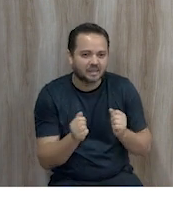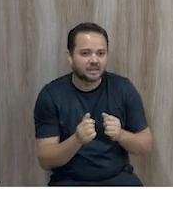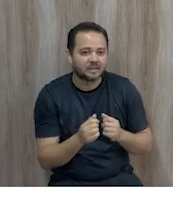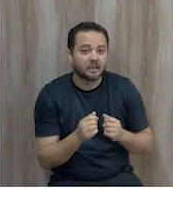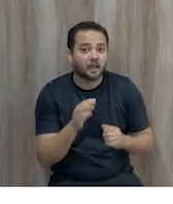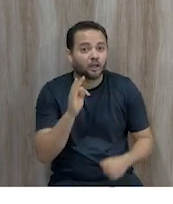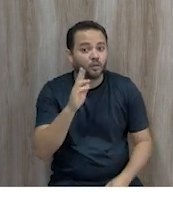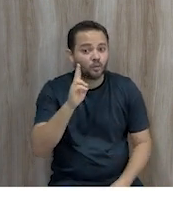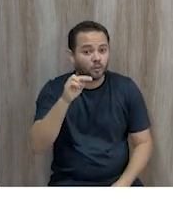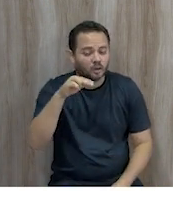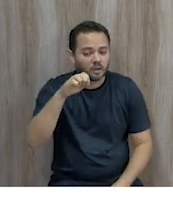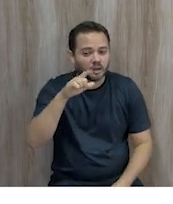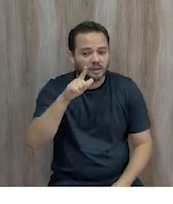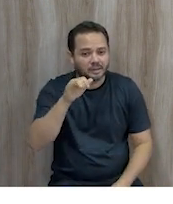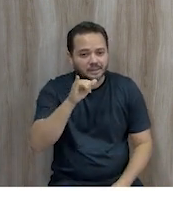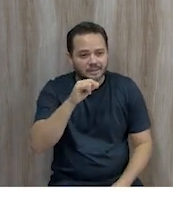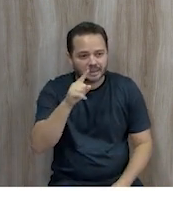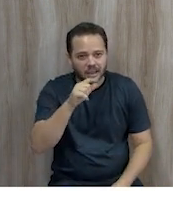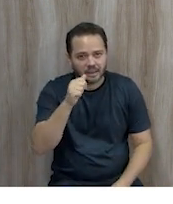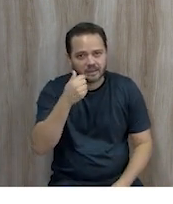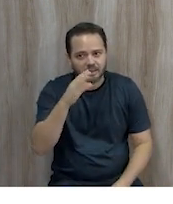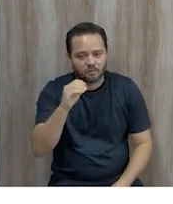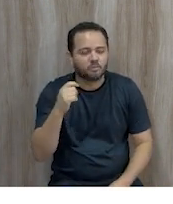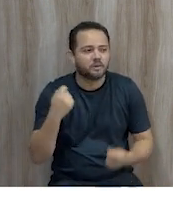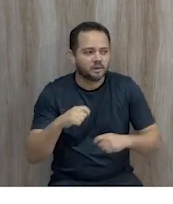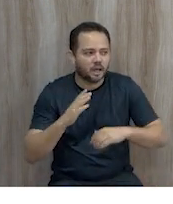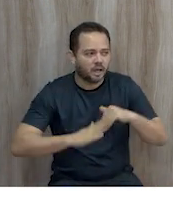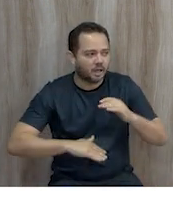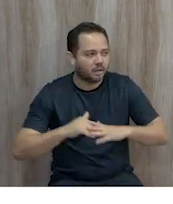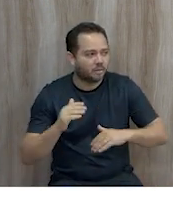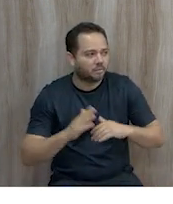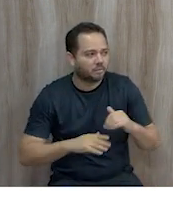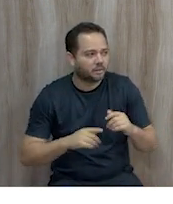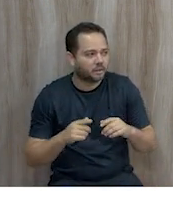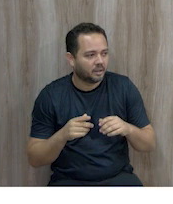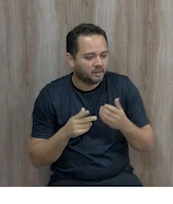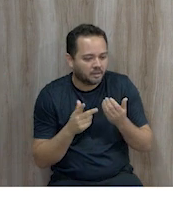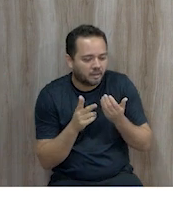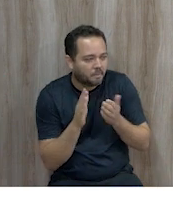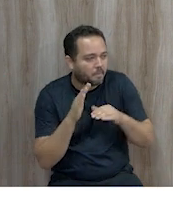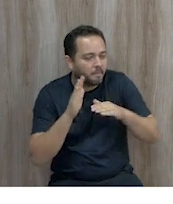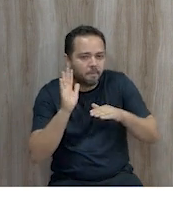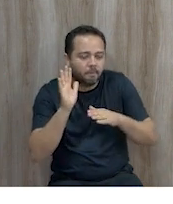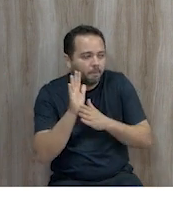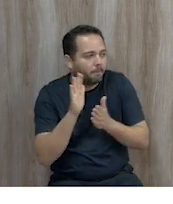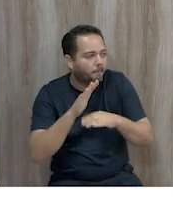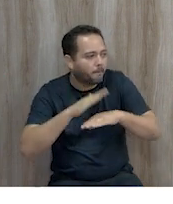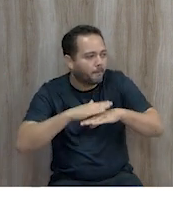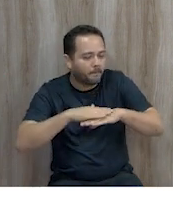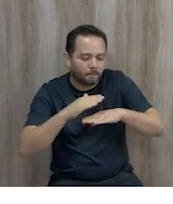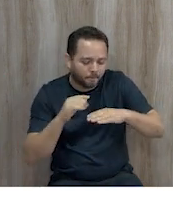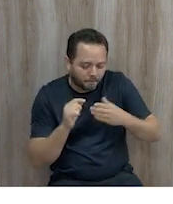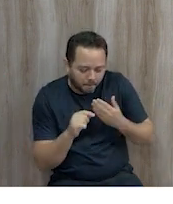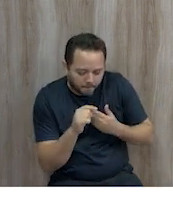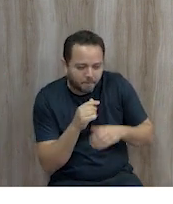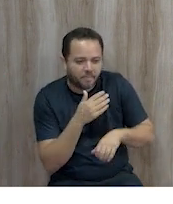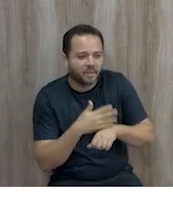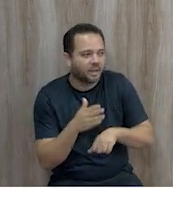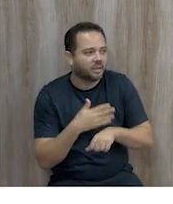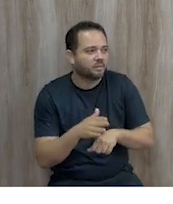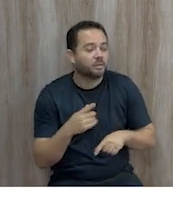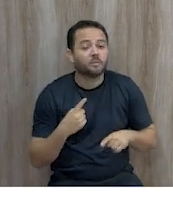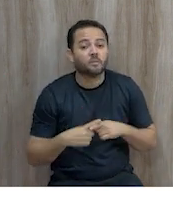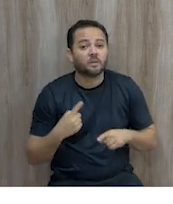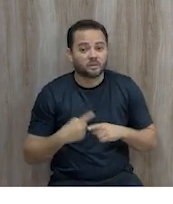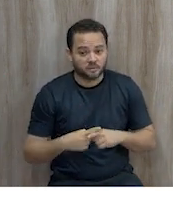uma técnica que realmente exige uma habilidade manual, digamos assim, maior, né? Um pouco mais de treinamento. Por quê? A